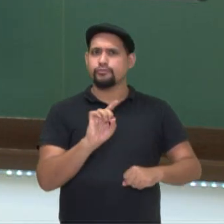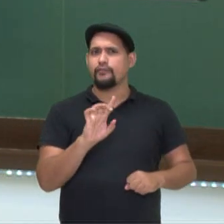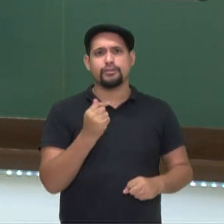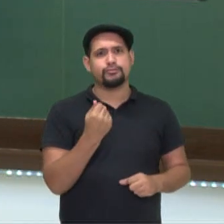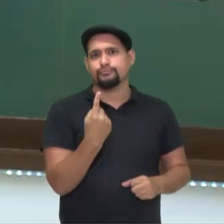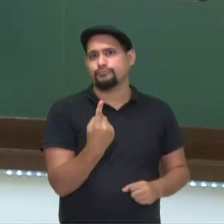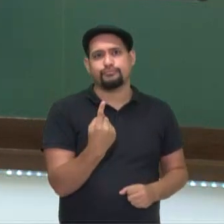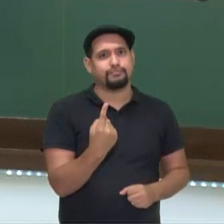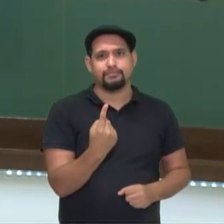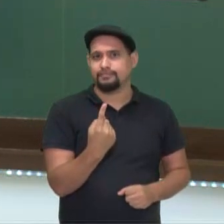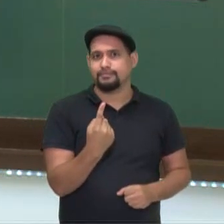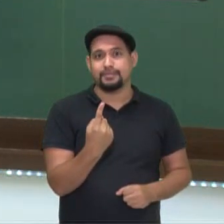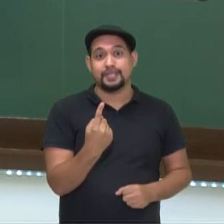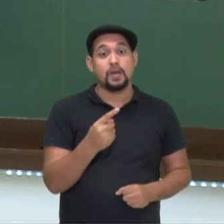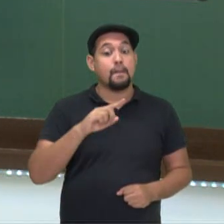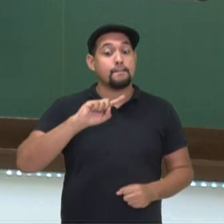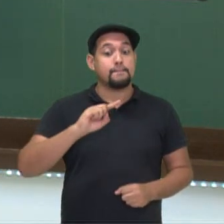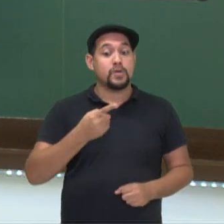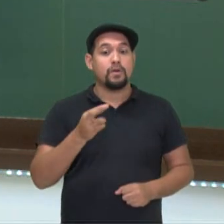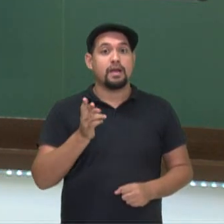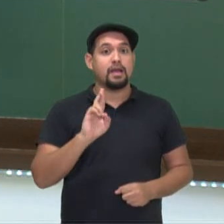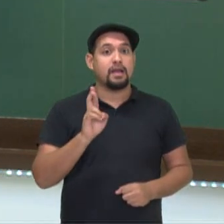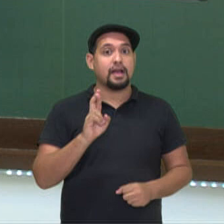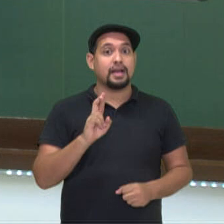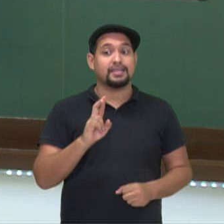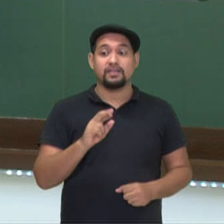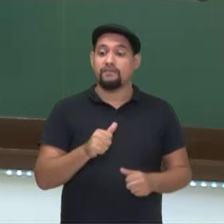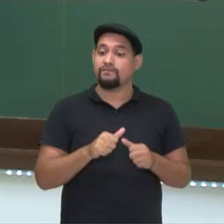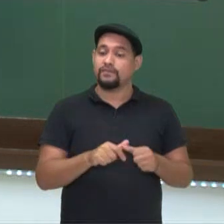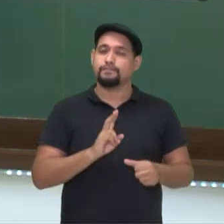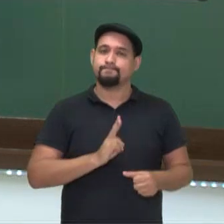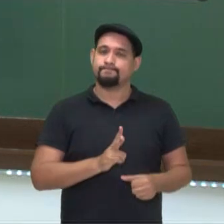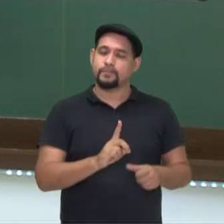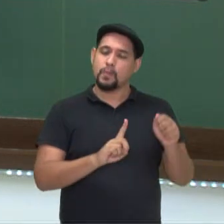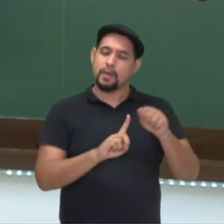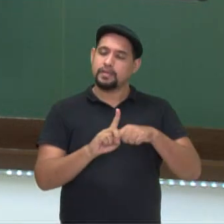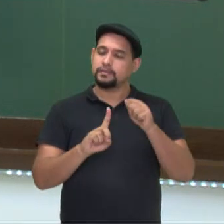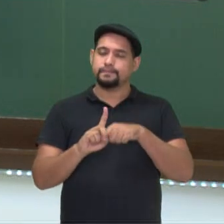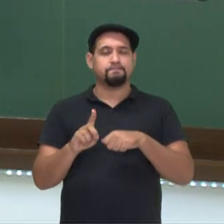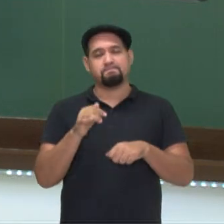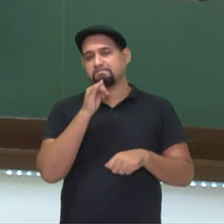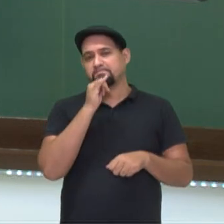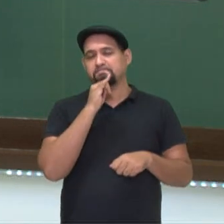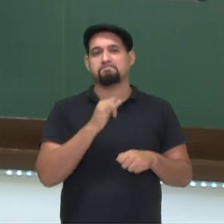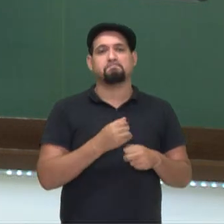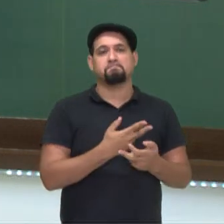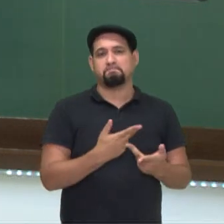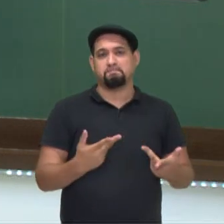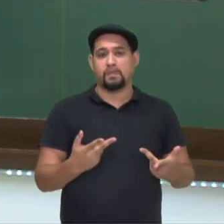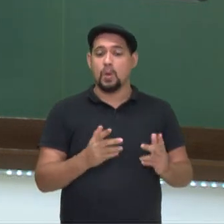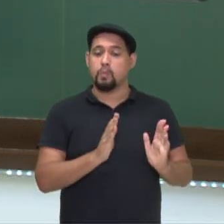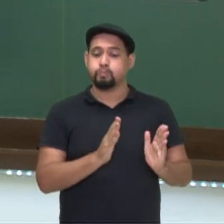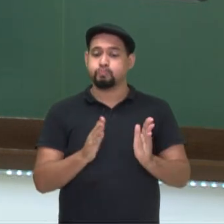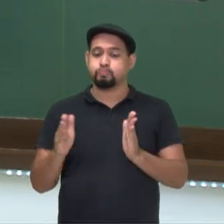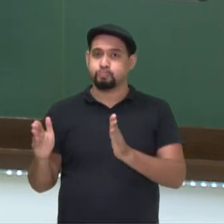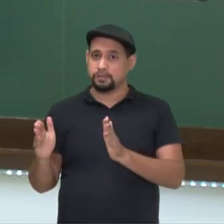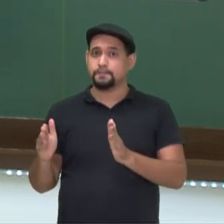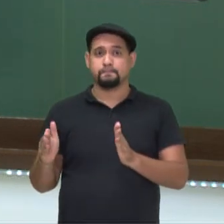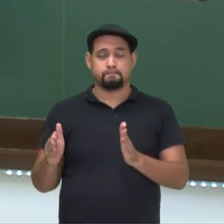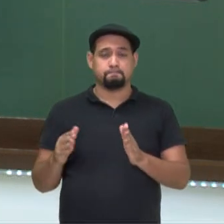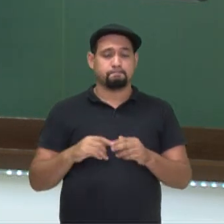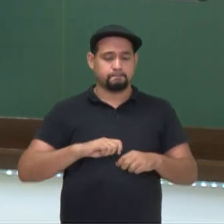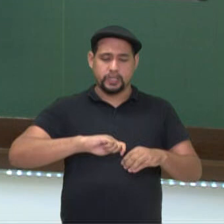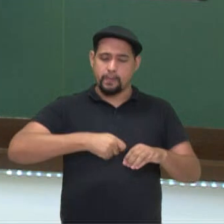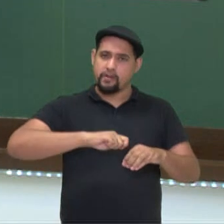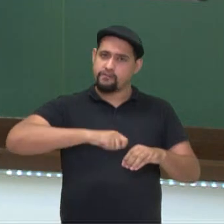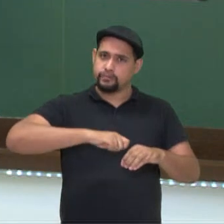um só. Então, R$1.000 é uma despesa fixa para você produzir um lote de parafusos, uma quantidade razoável de